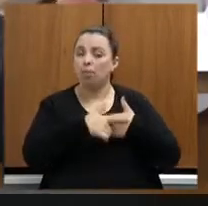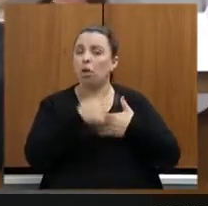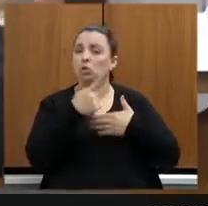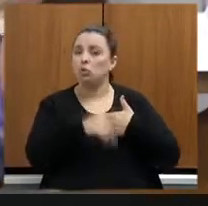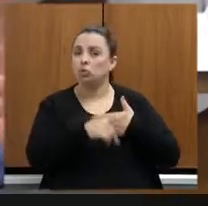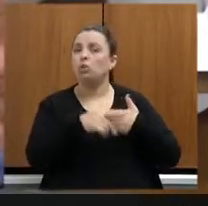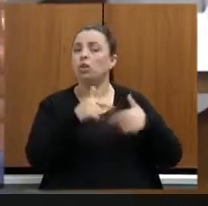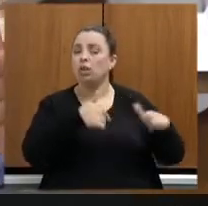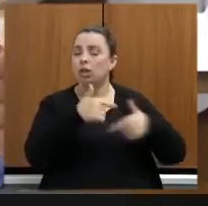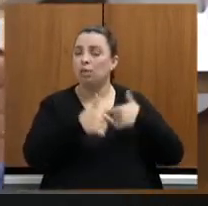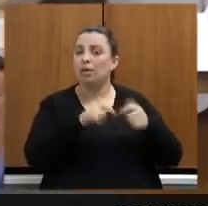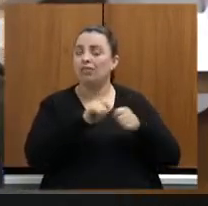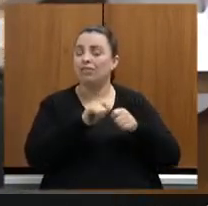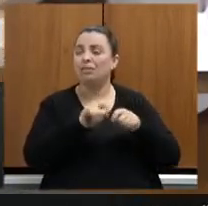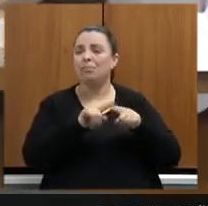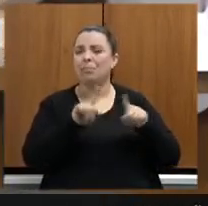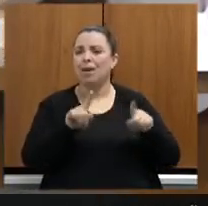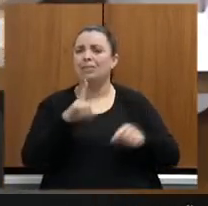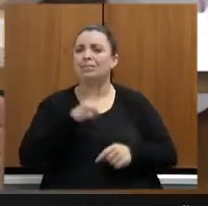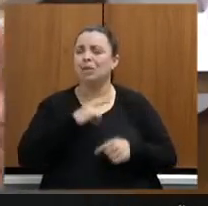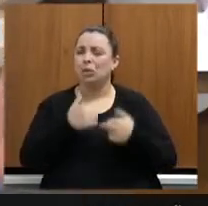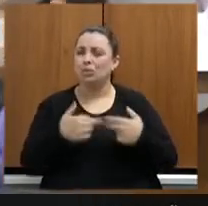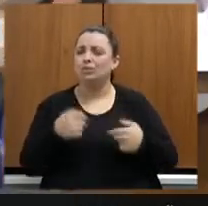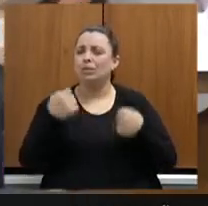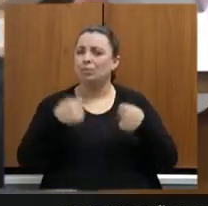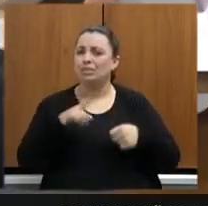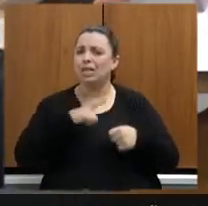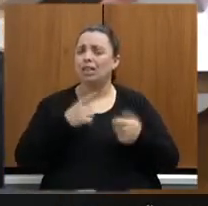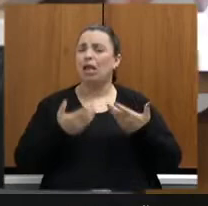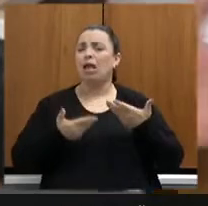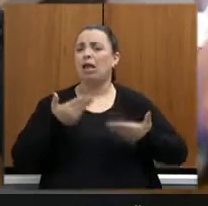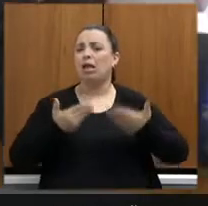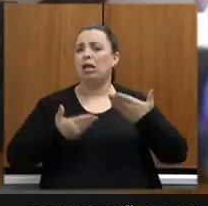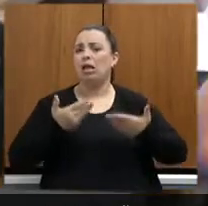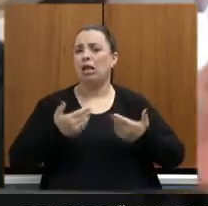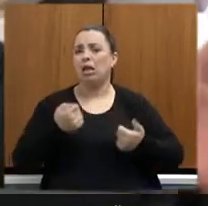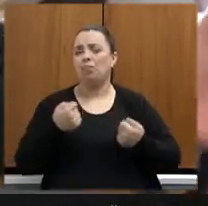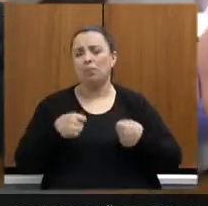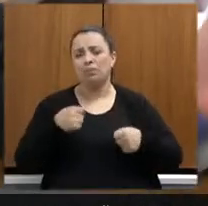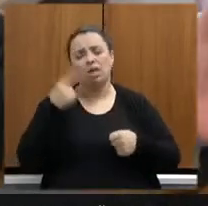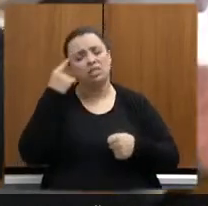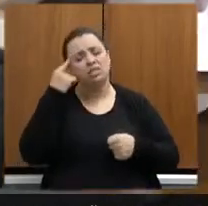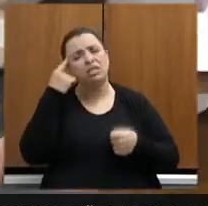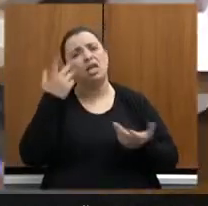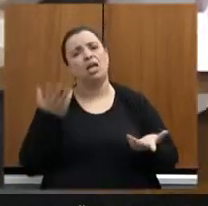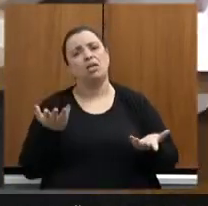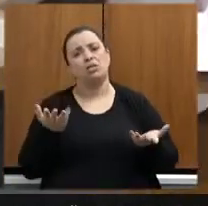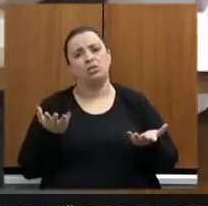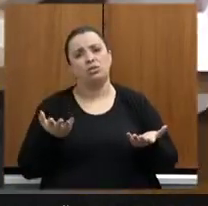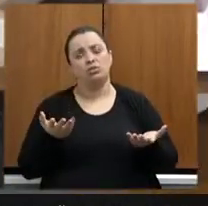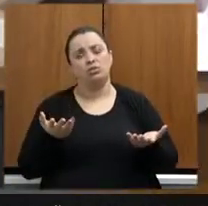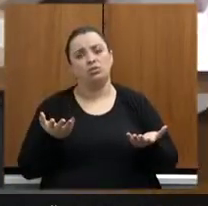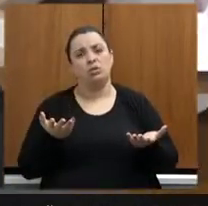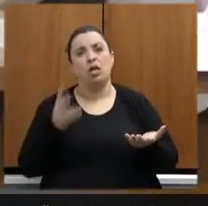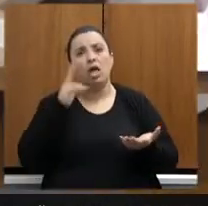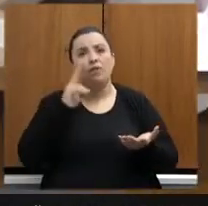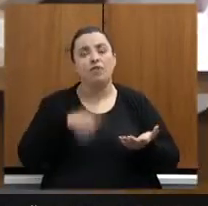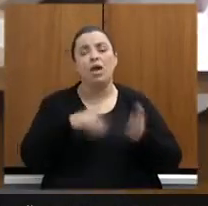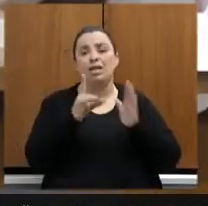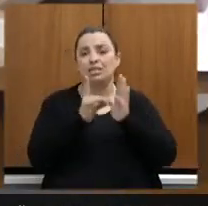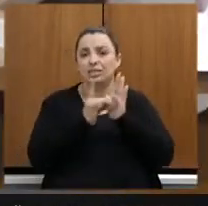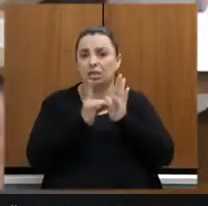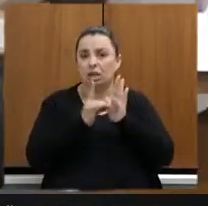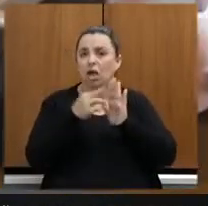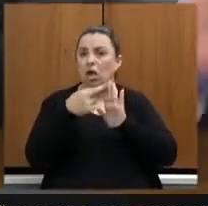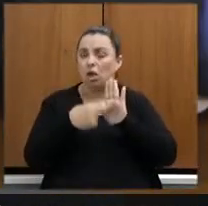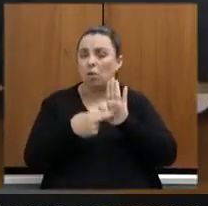vivos que ele se o produto é de boa qualidade é essa e são líderes de Creta de